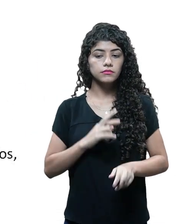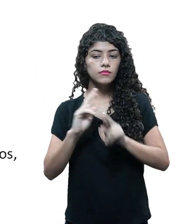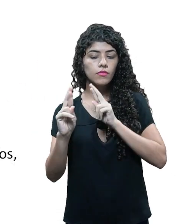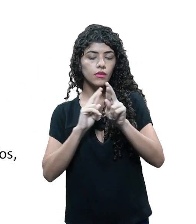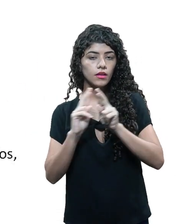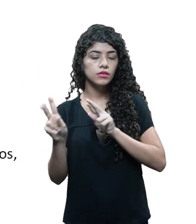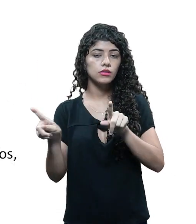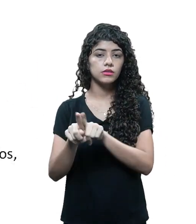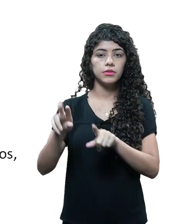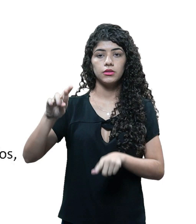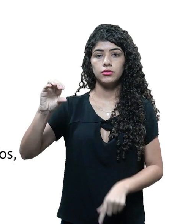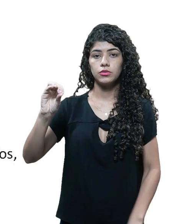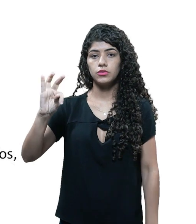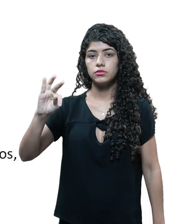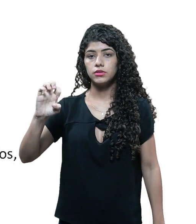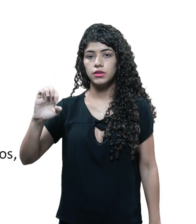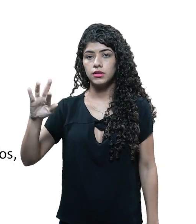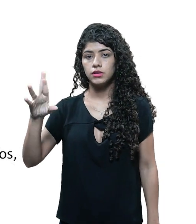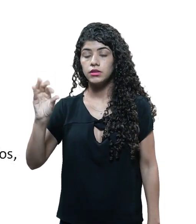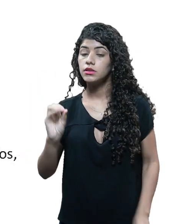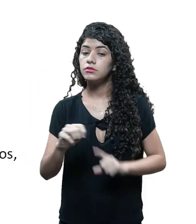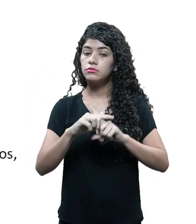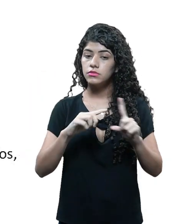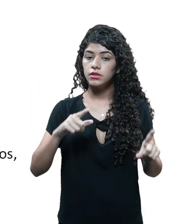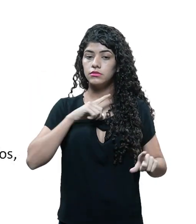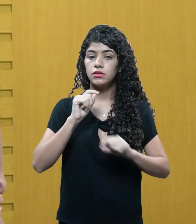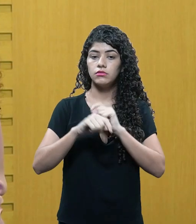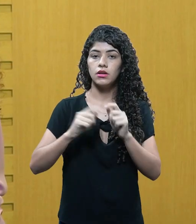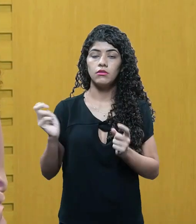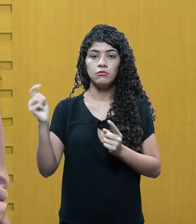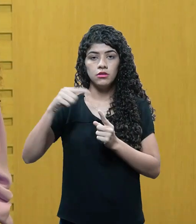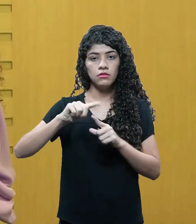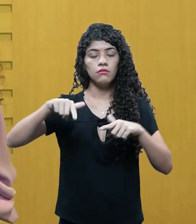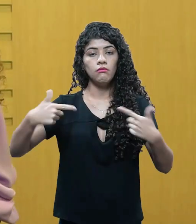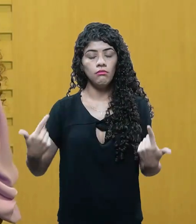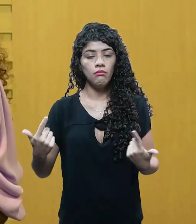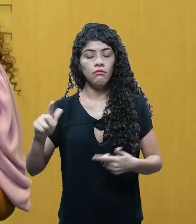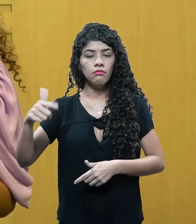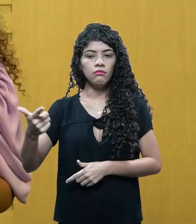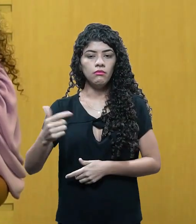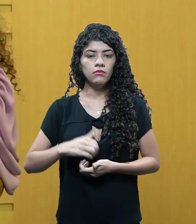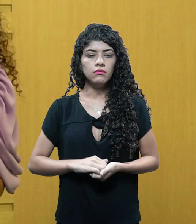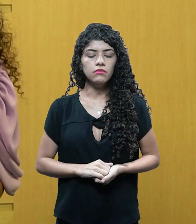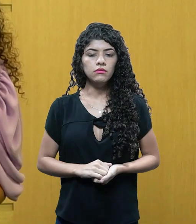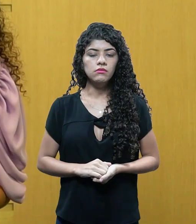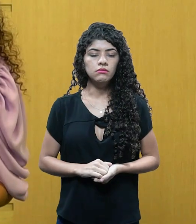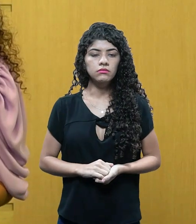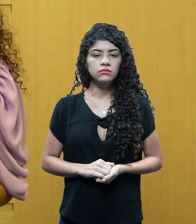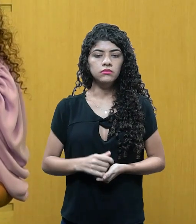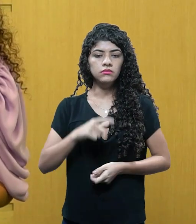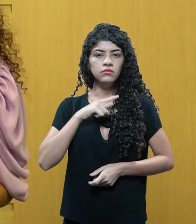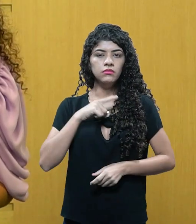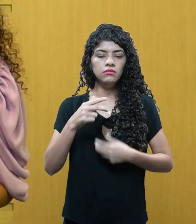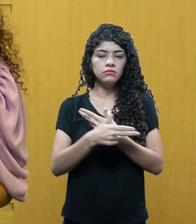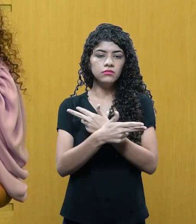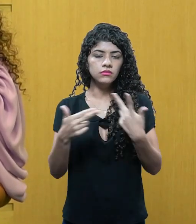Bíblia se relaciona com um roteiro tratado, mas tem outro objetivo, a capa de Bíblia de série.